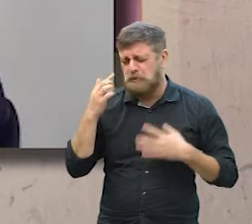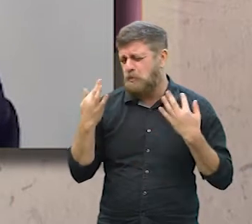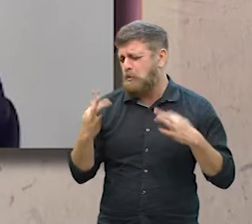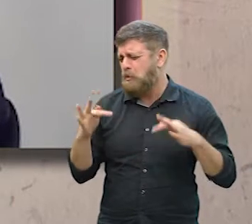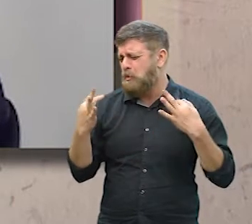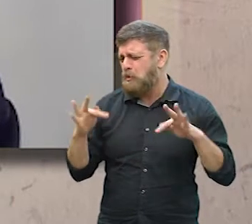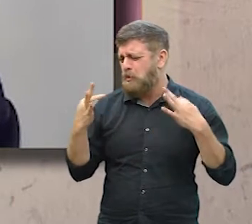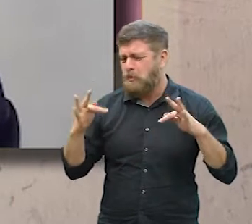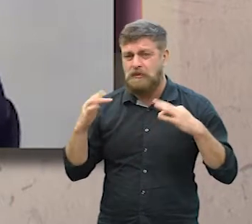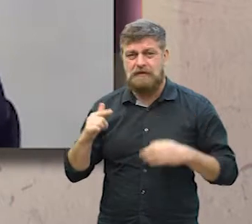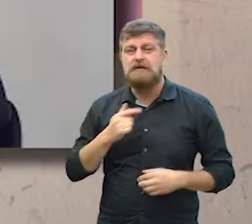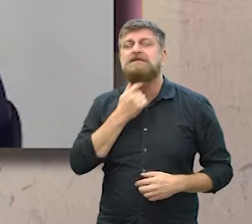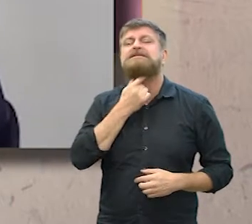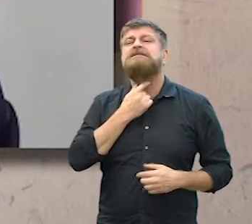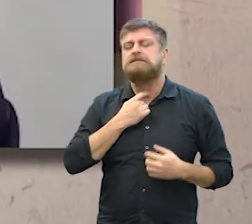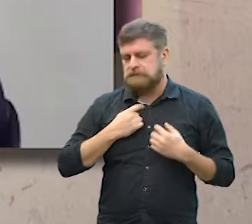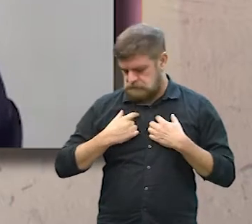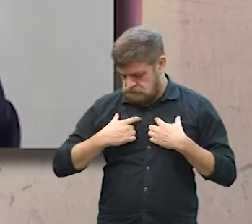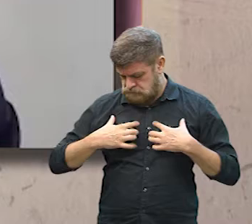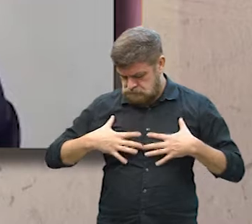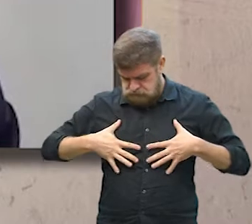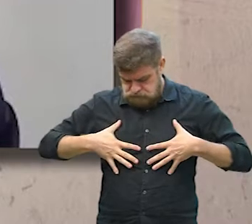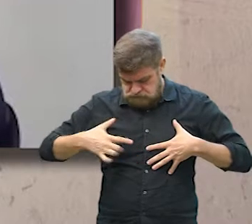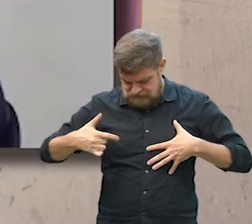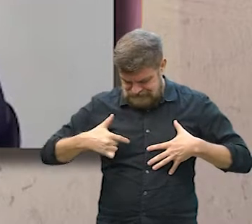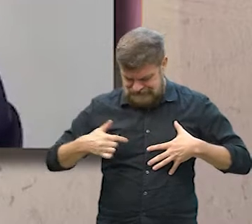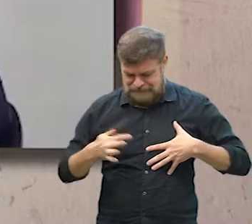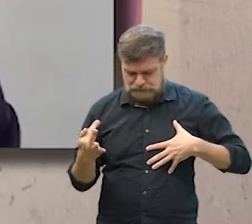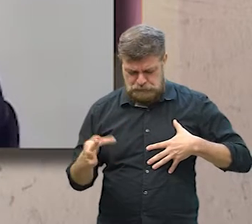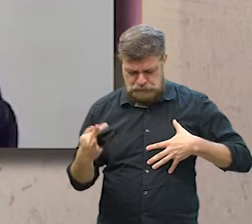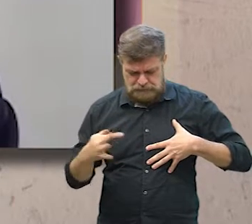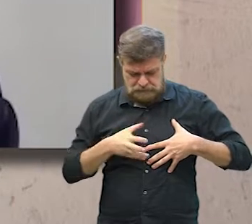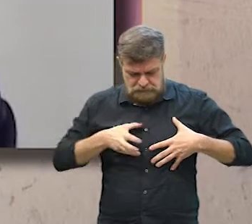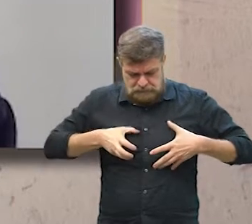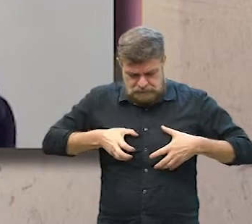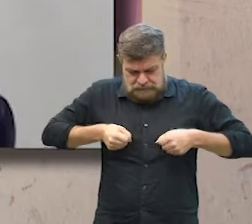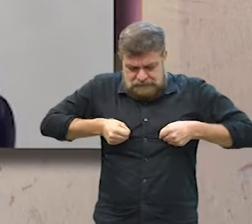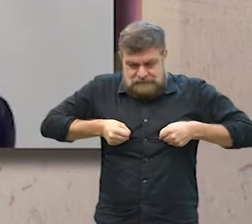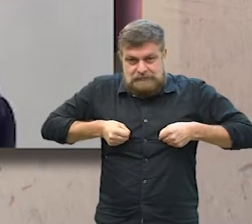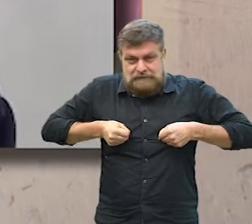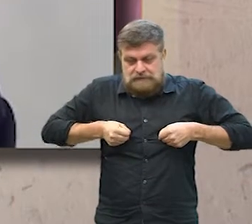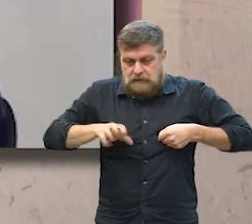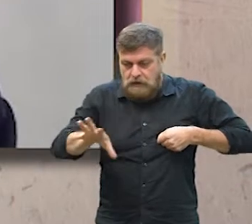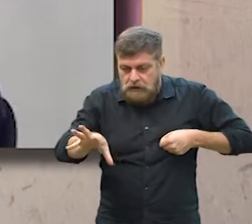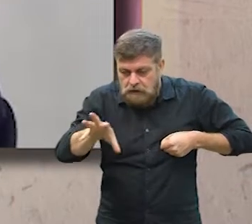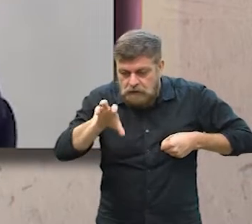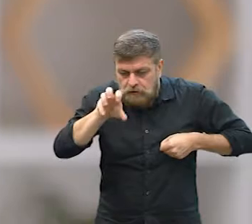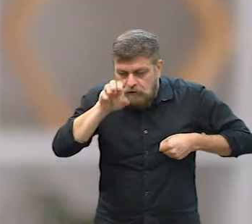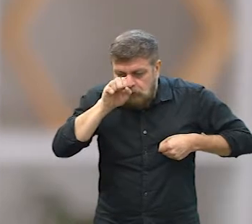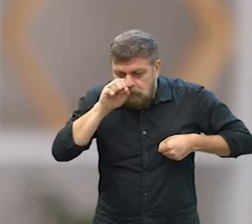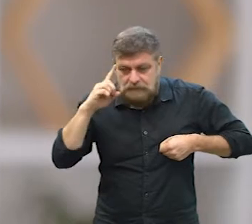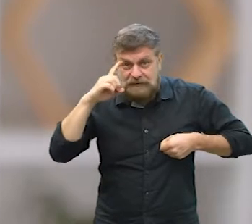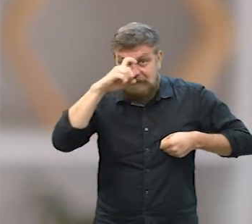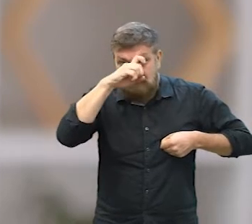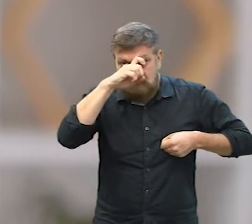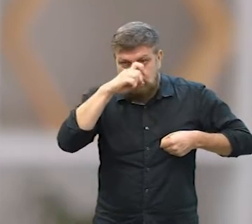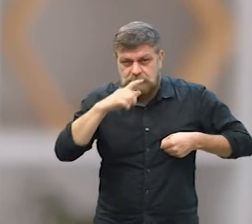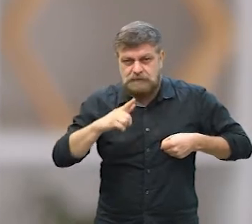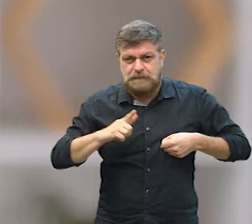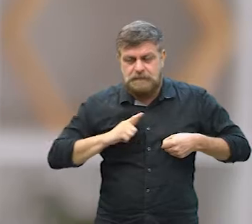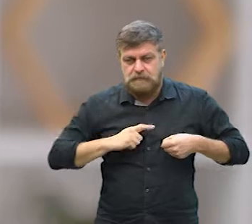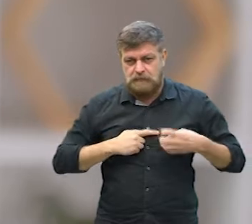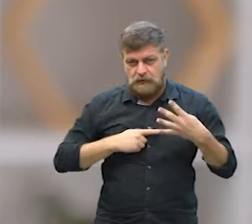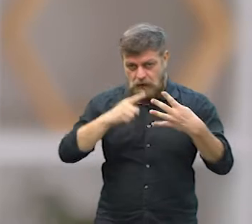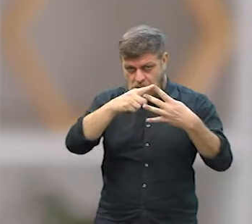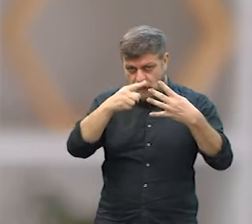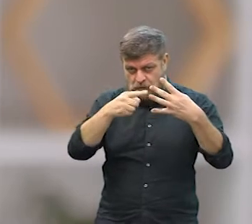e, por causa dessa inflamação, os brônquios, as vias aéreas ficam mais restritas, mais fechadas, e com isso dificulta a respiração. Então, a gente tem